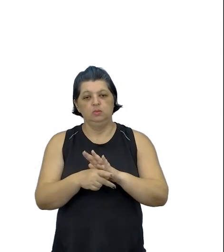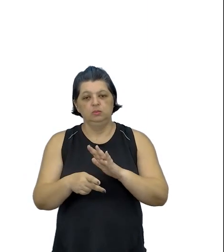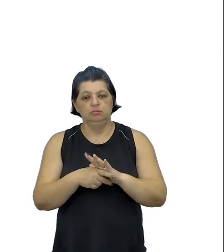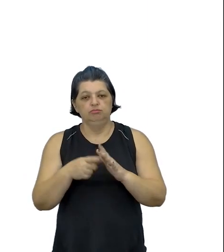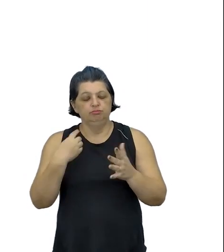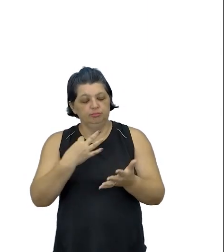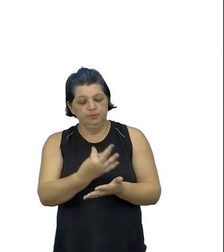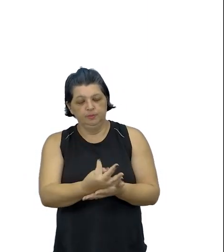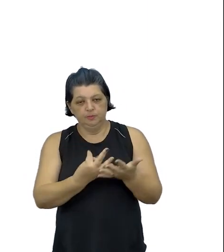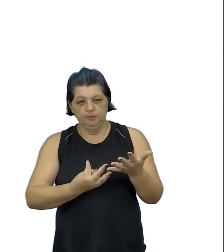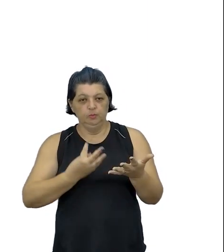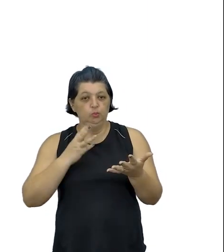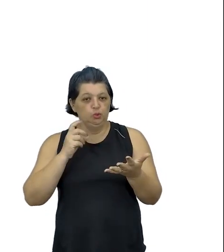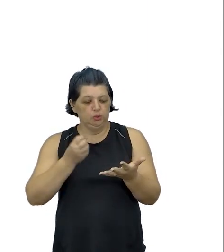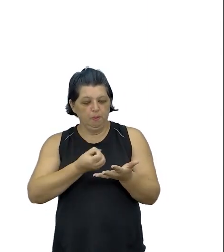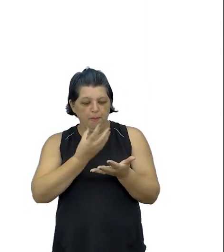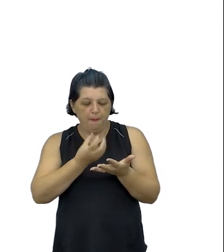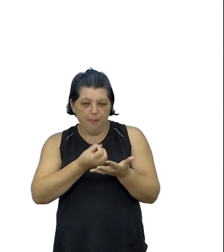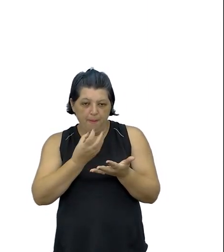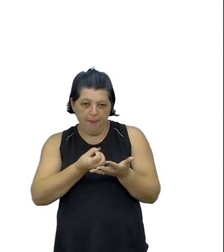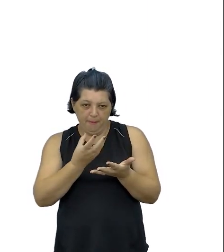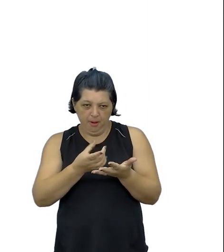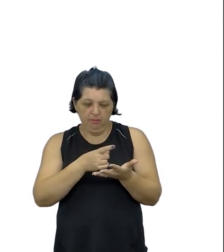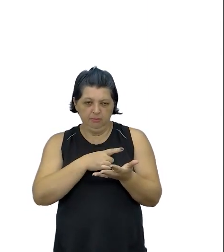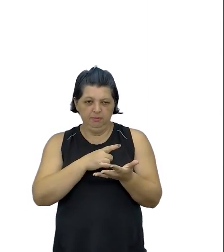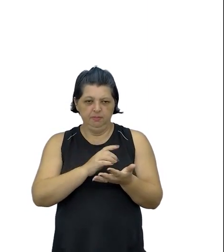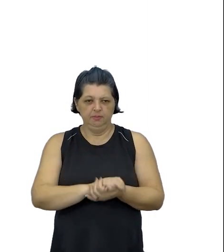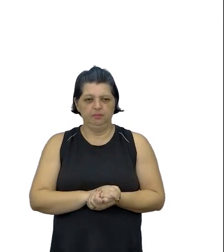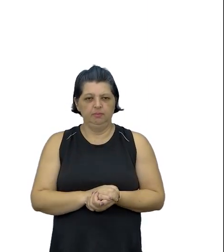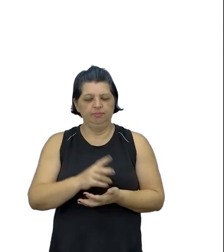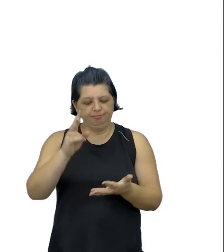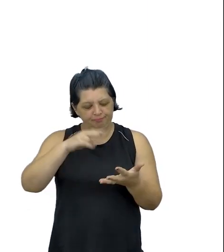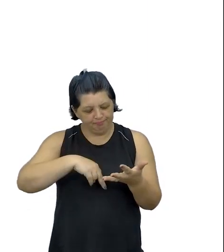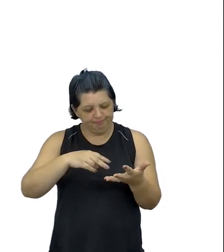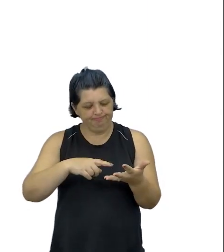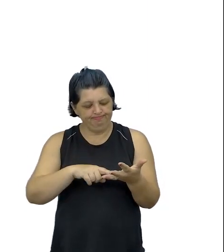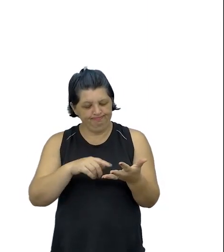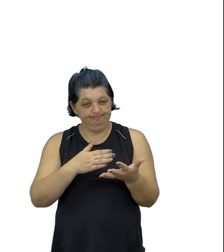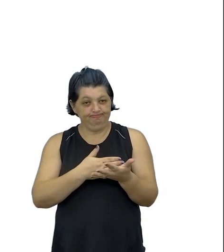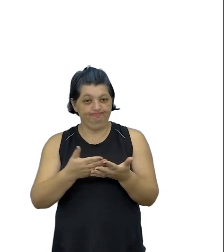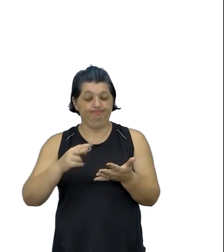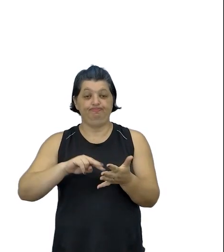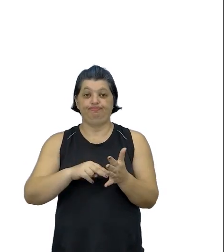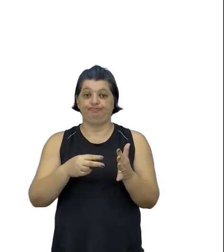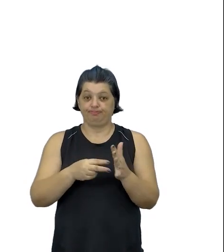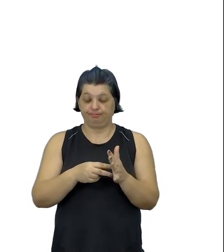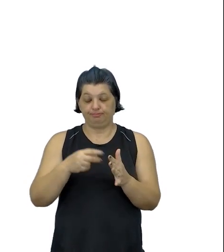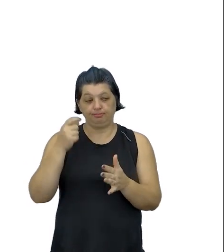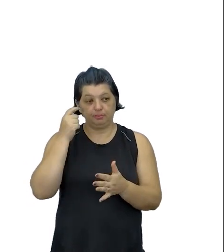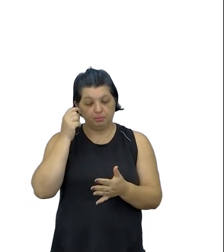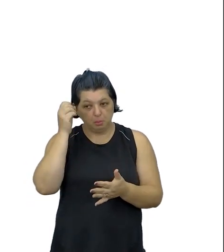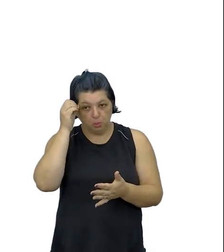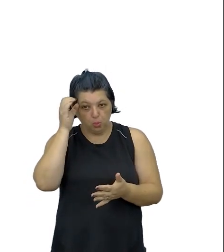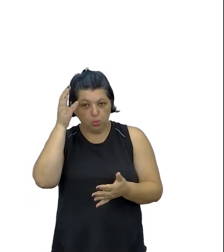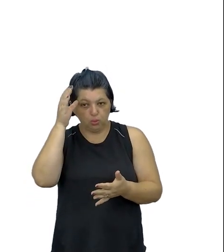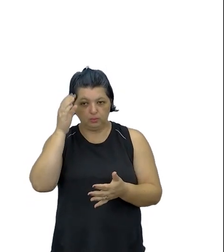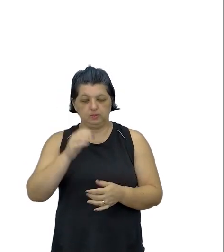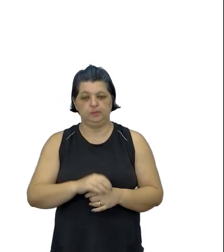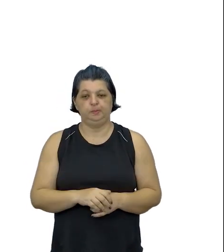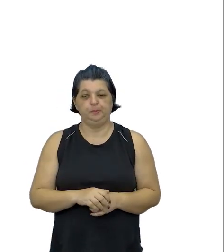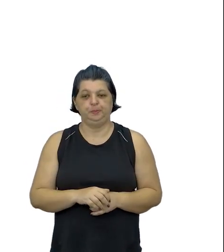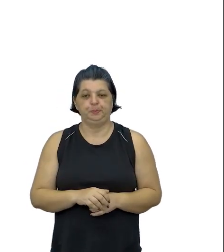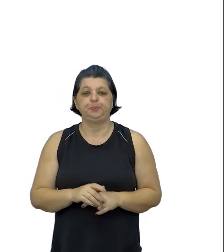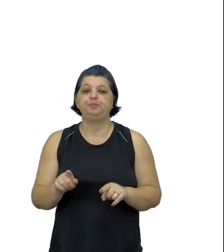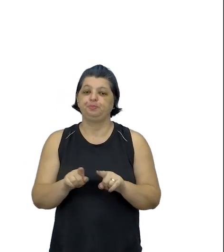das informações que poderão encontrar, a leitura passa a fazer mais sentido para eles. Diante das questões